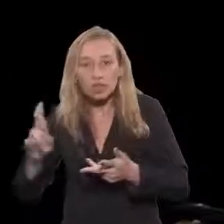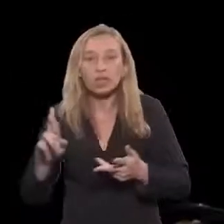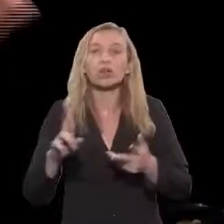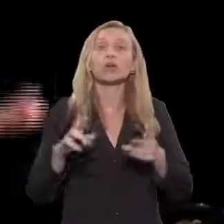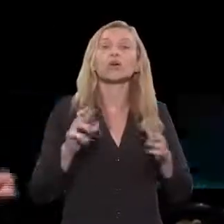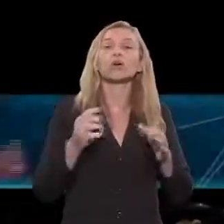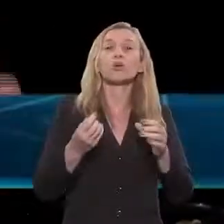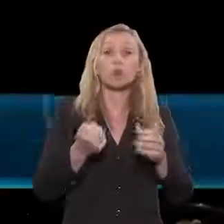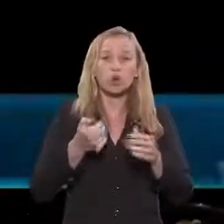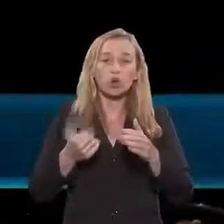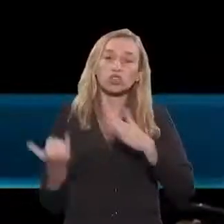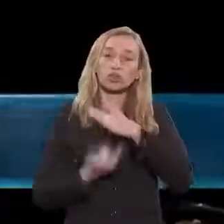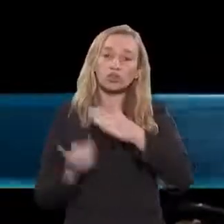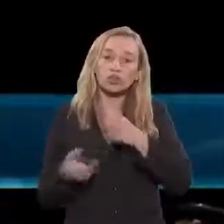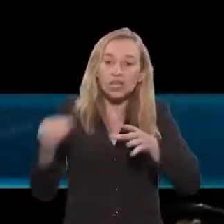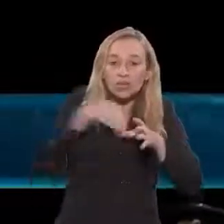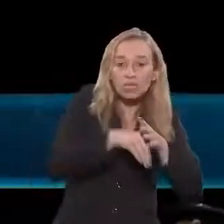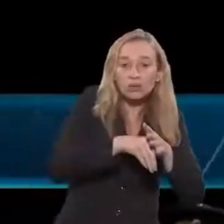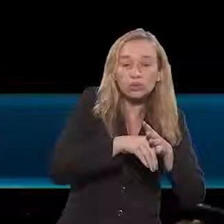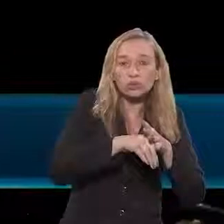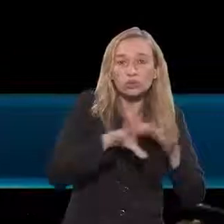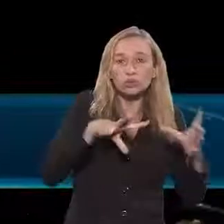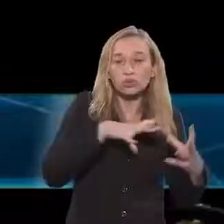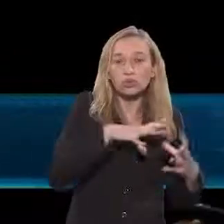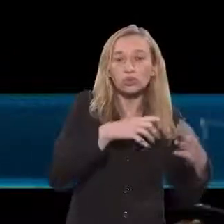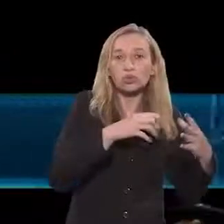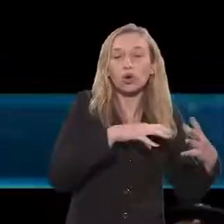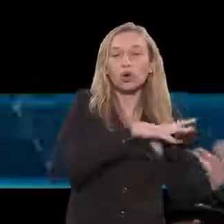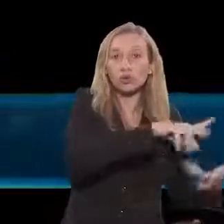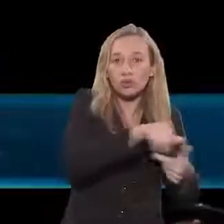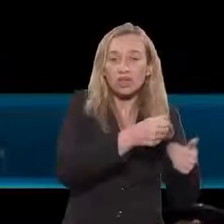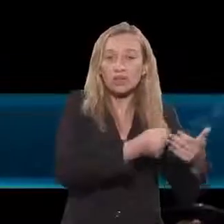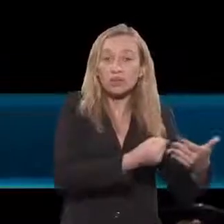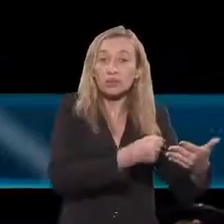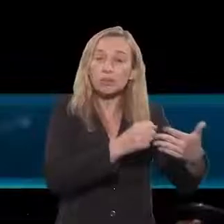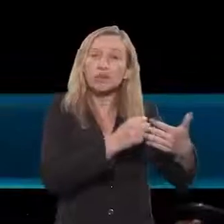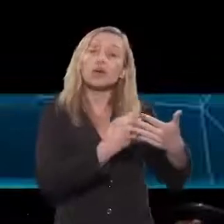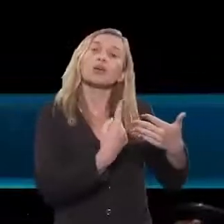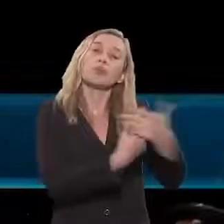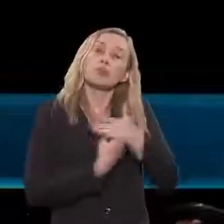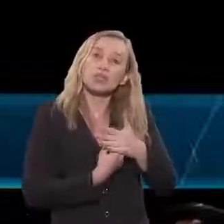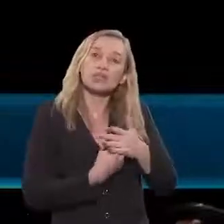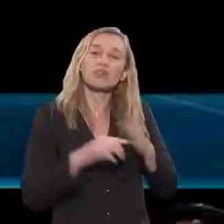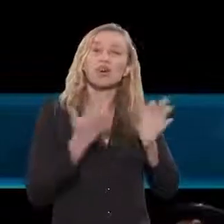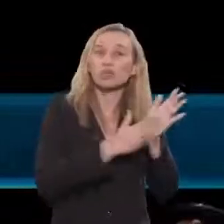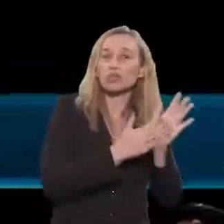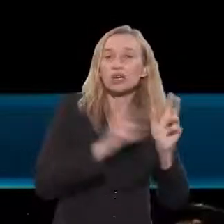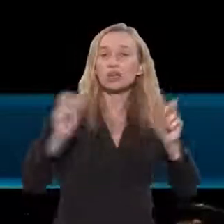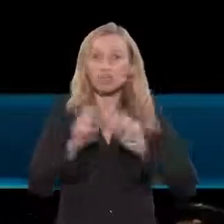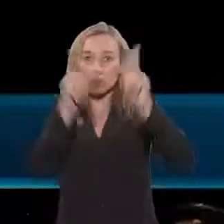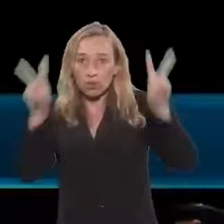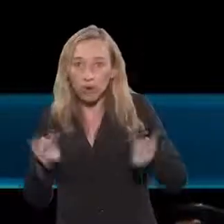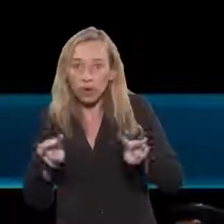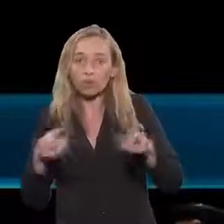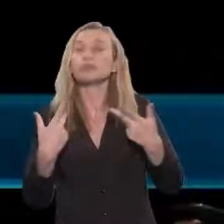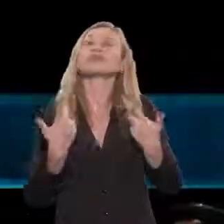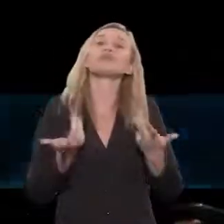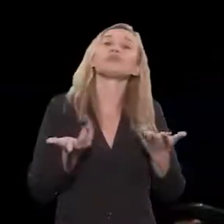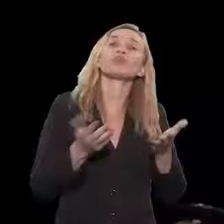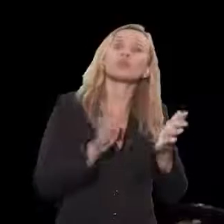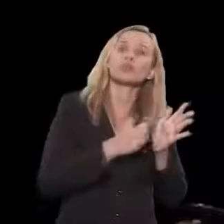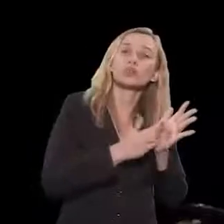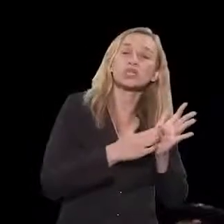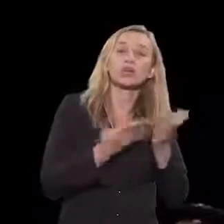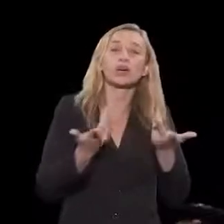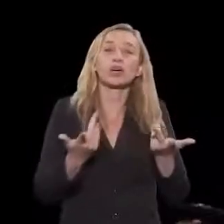das poucas instituições que está dentro desse universo de preservação da memória do samba, seja através do audiovisual. A gente tem, por exemplo, o